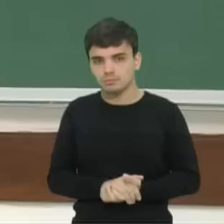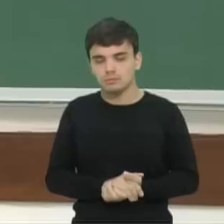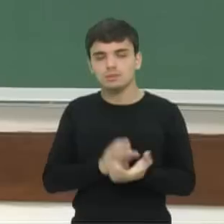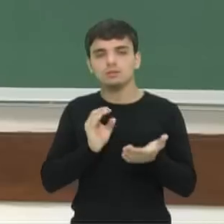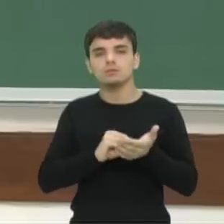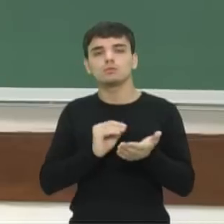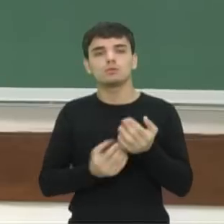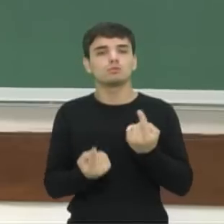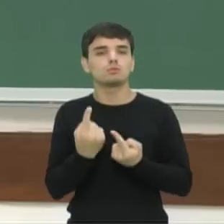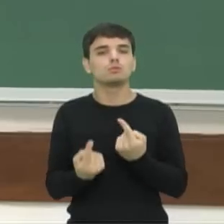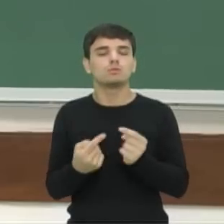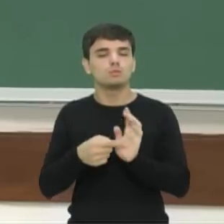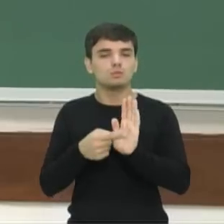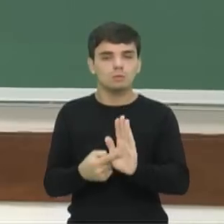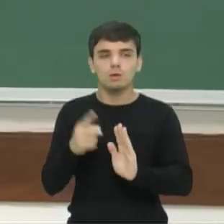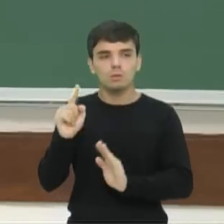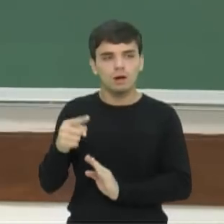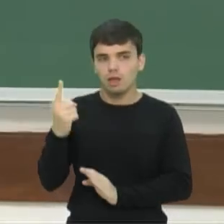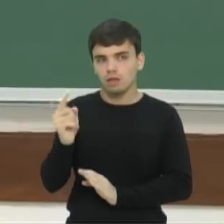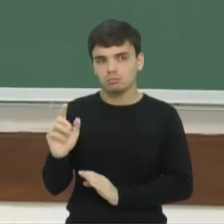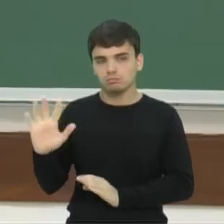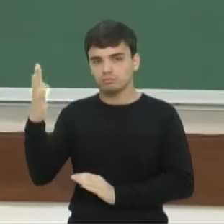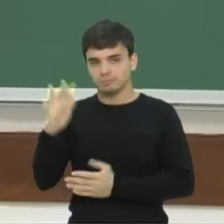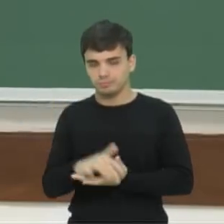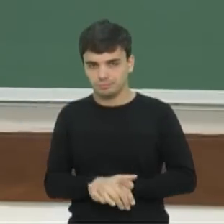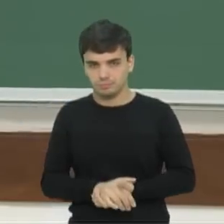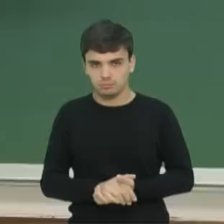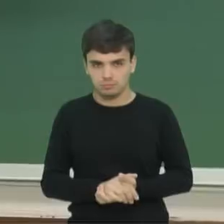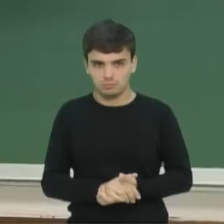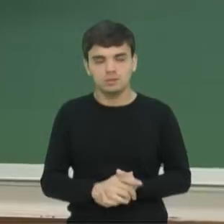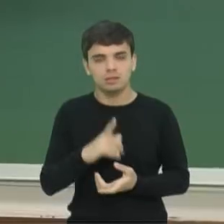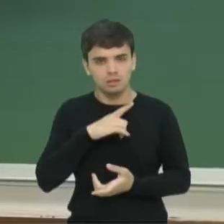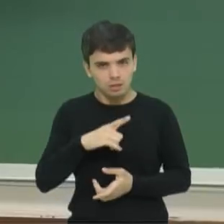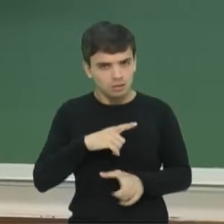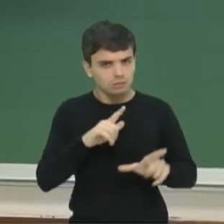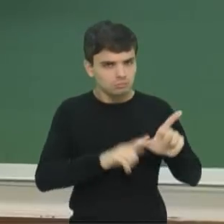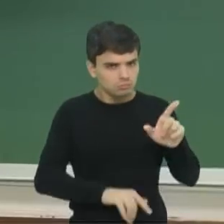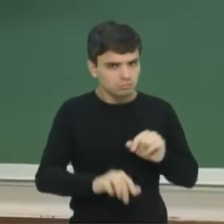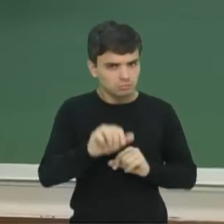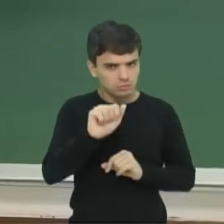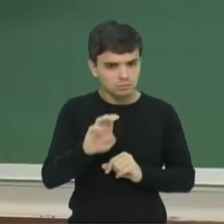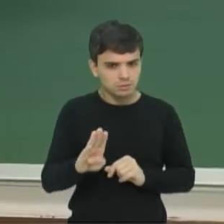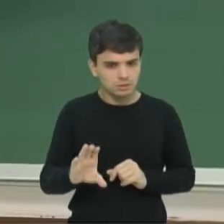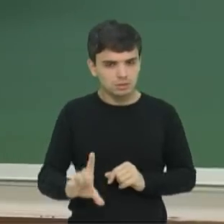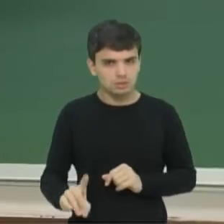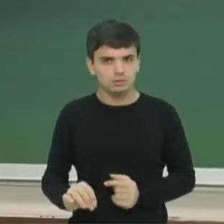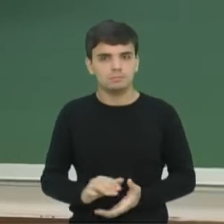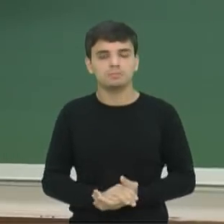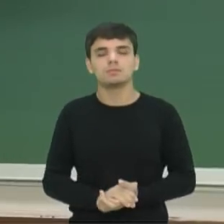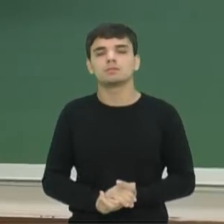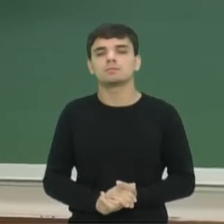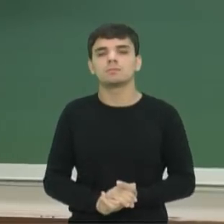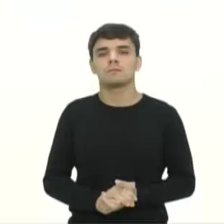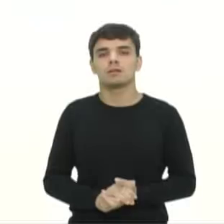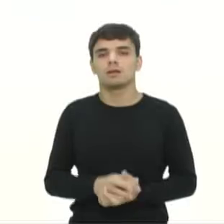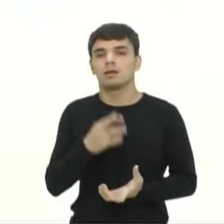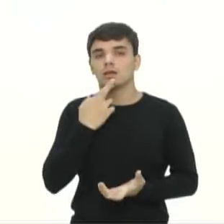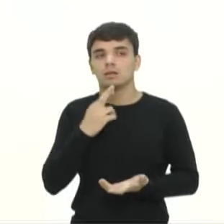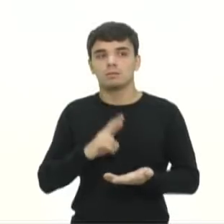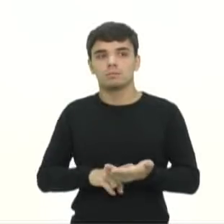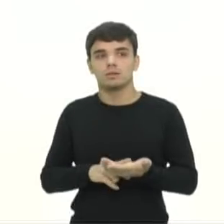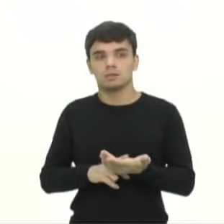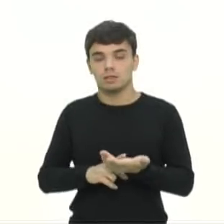colocar que golpe que foi aplicado. Então, ali tem situações que são bastante características desse golpe. Então, resposta correta é